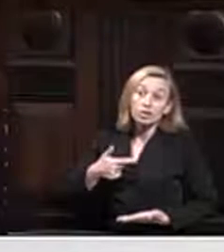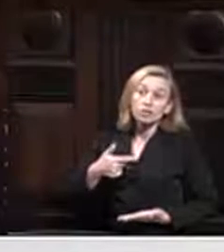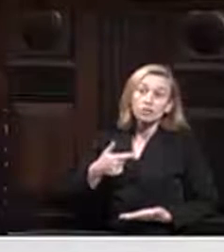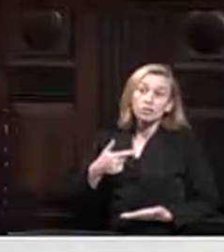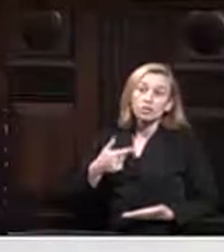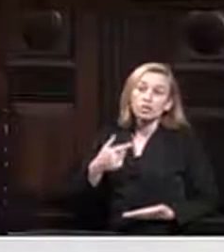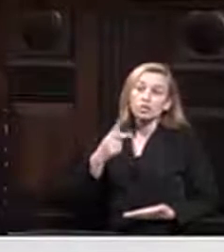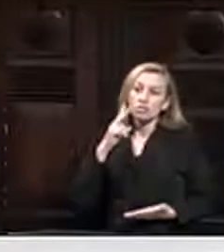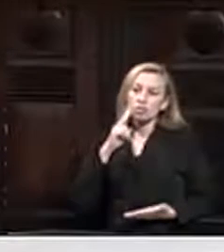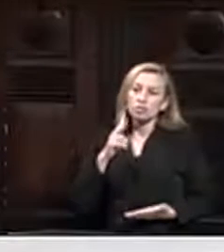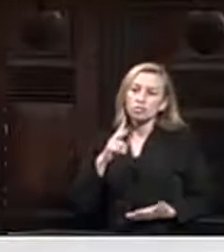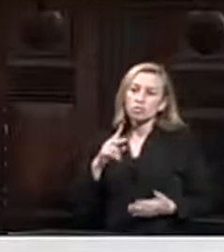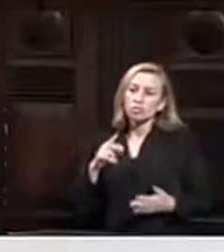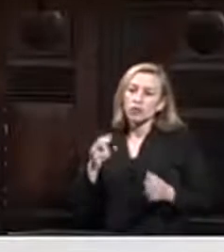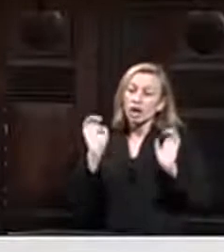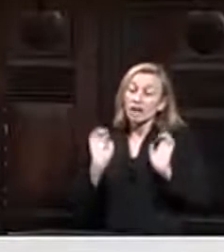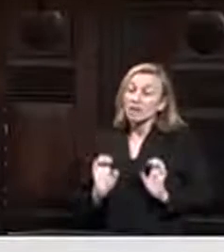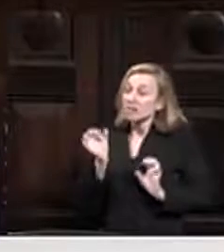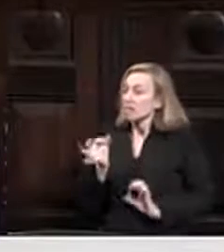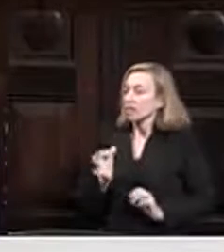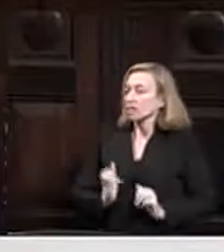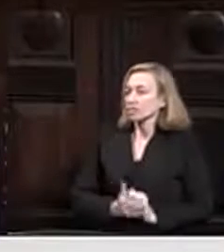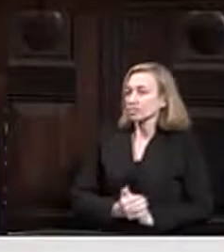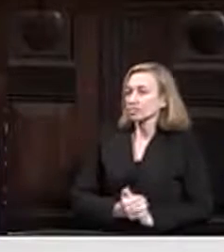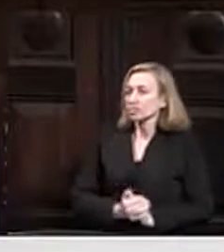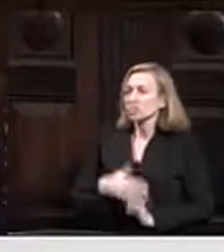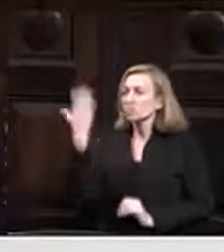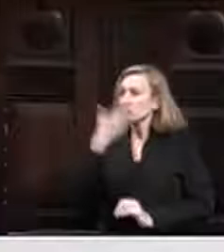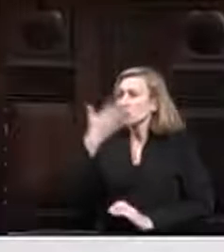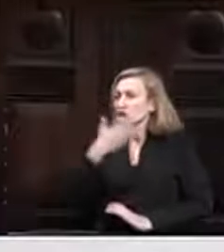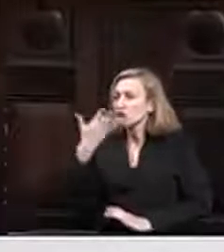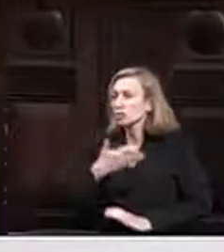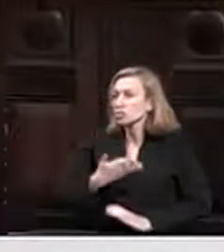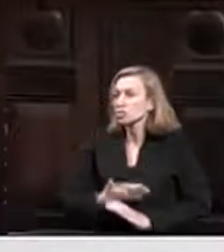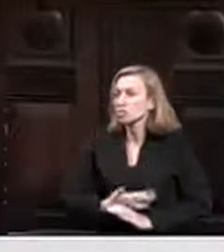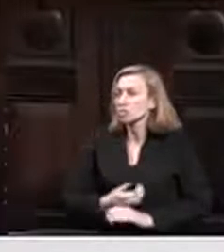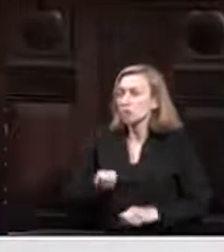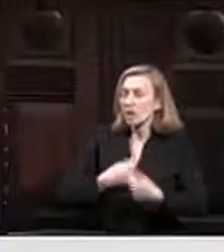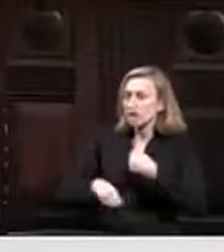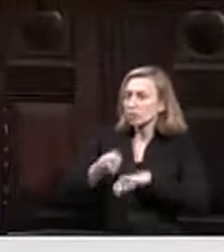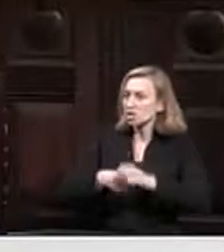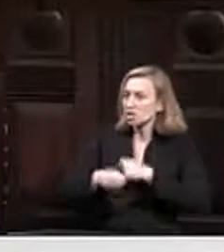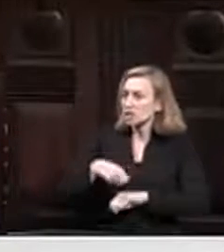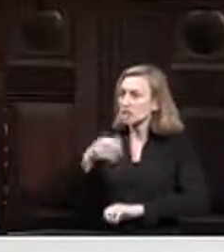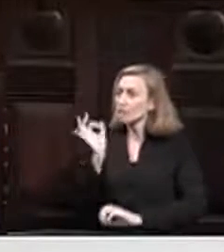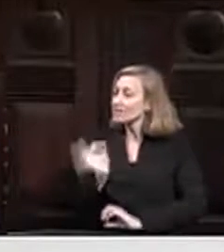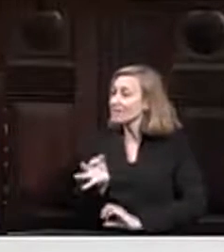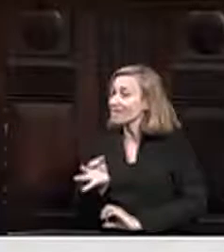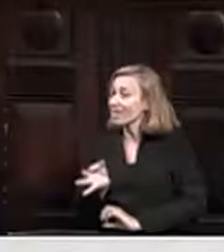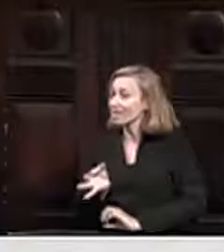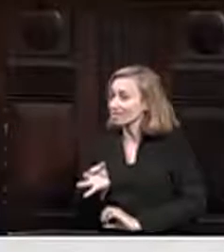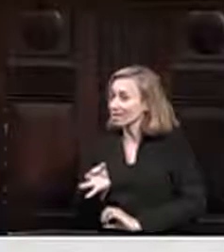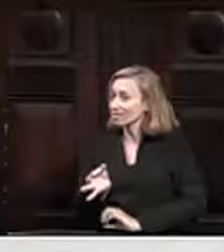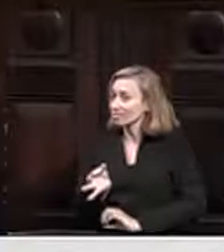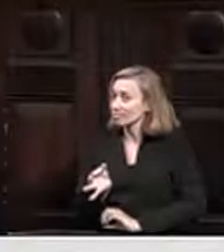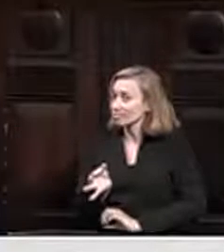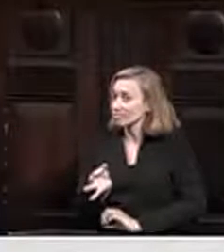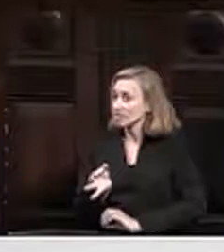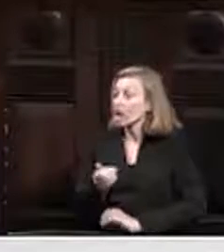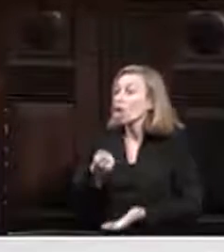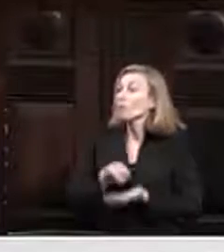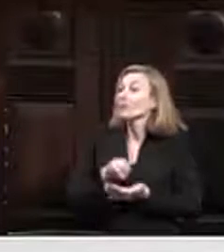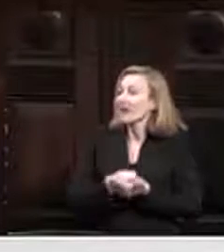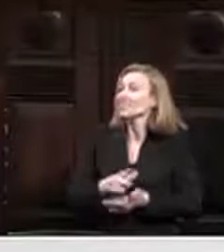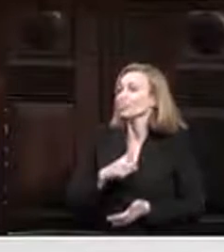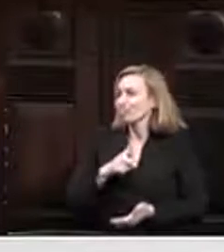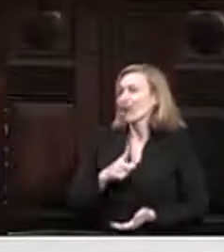adequado da legislação nacional. Nós não temos visto um controle feito de forma adequada, porque quem tem a obrigação de fazer